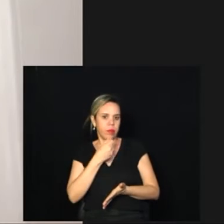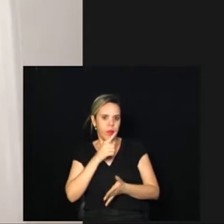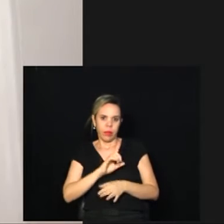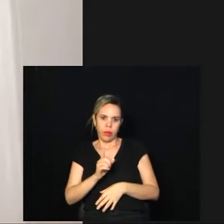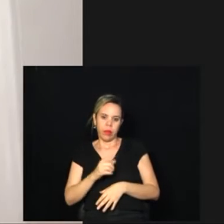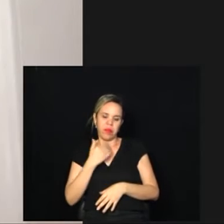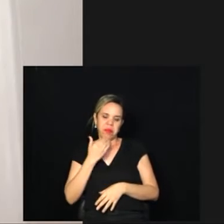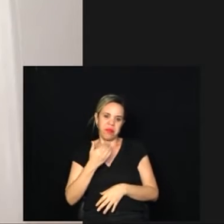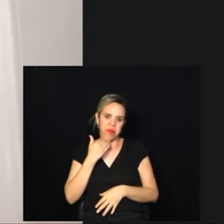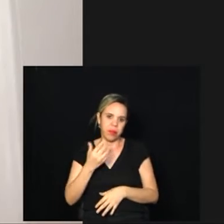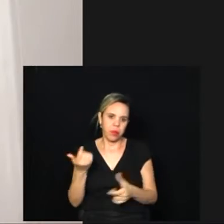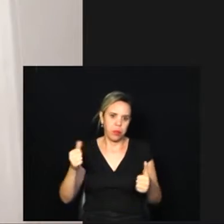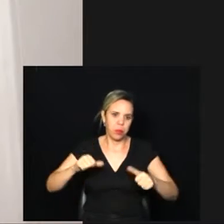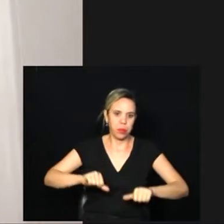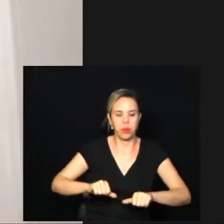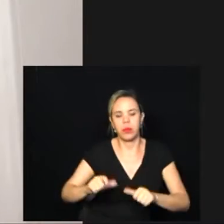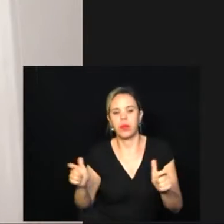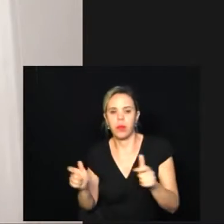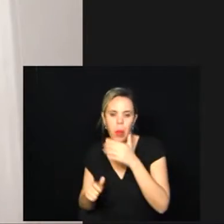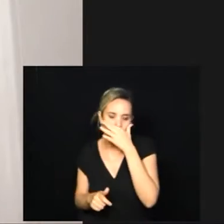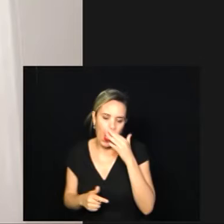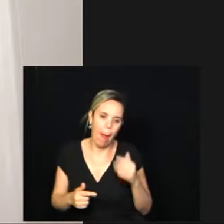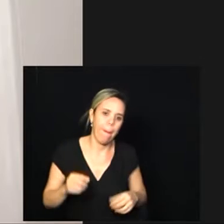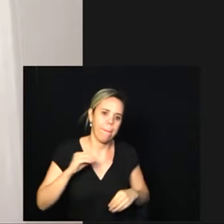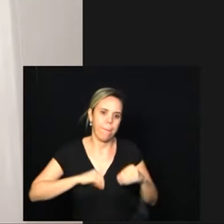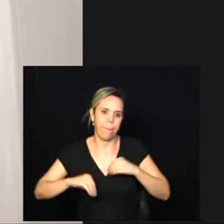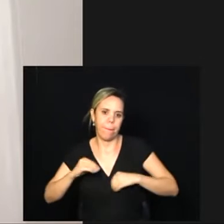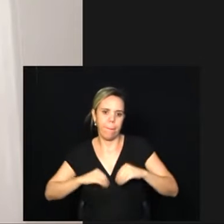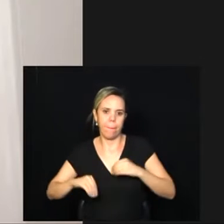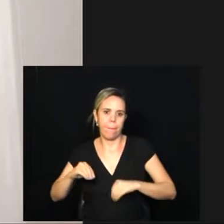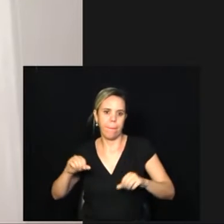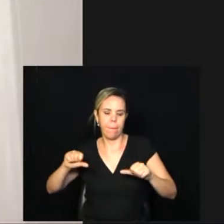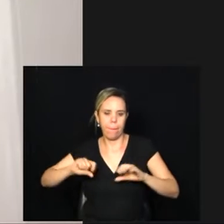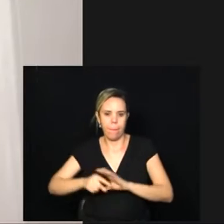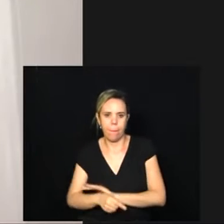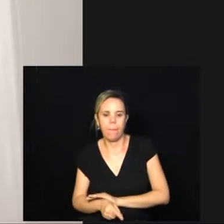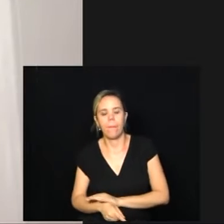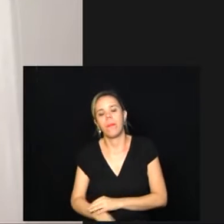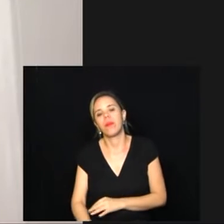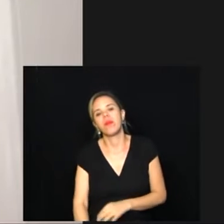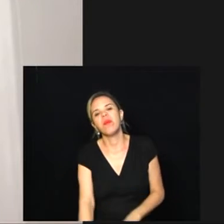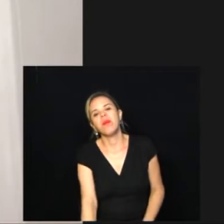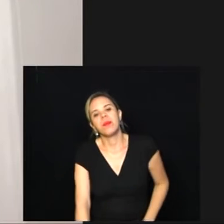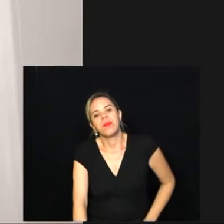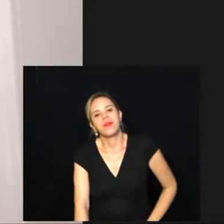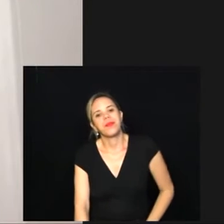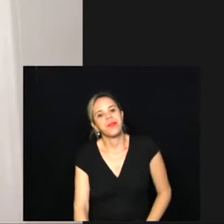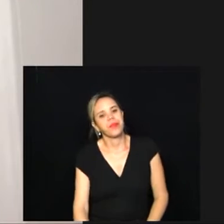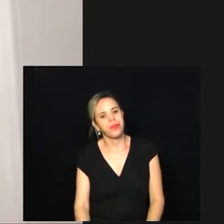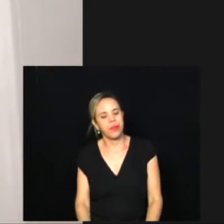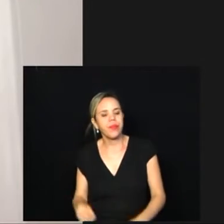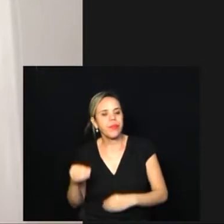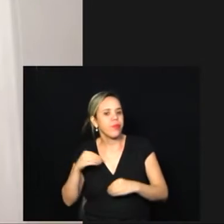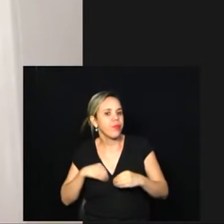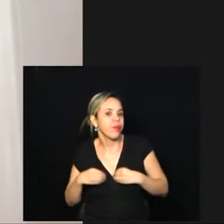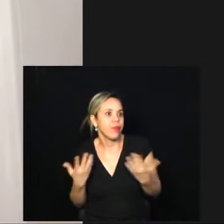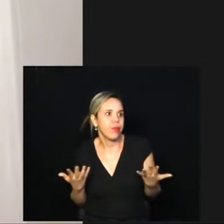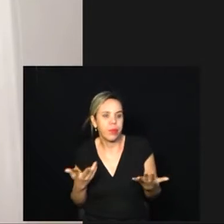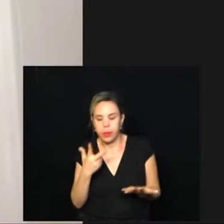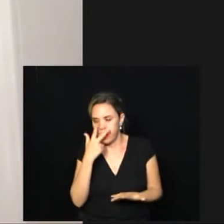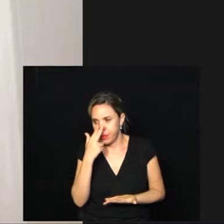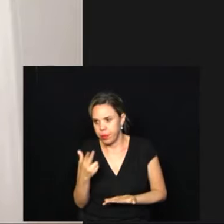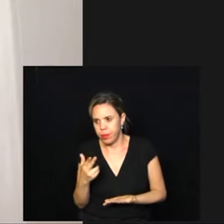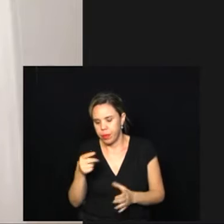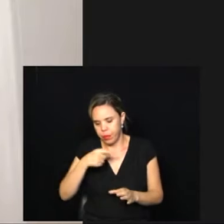um remédio, a tendência é você só cair, é você só se afundar mais ainda de onde você está. Porque quando você está com depressão, você dá a impressão que você está